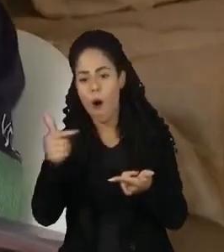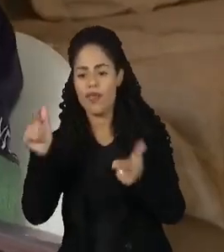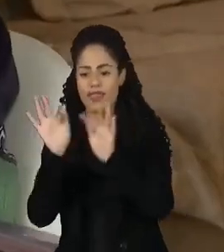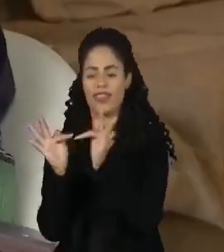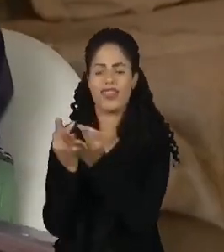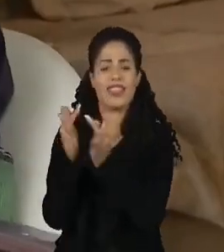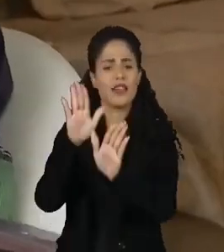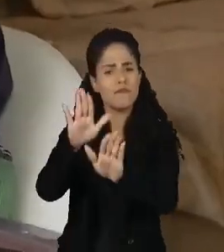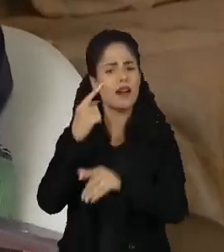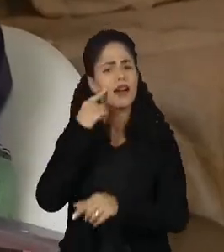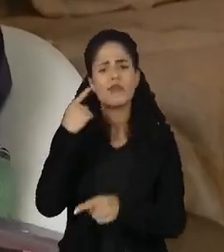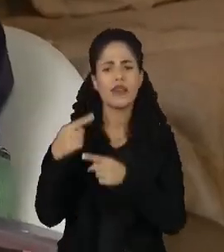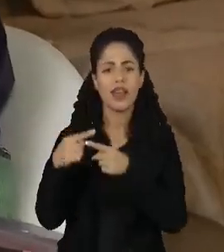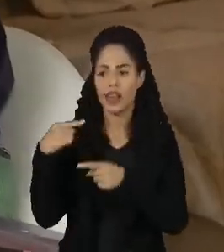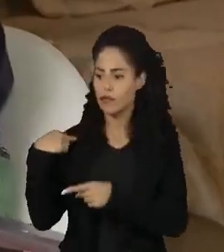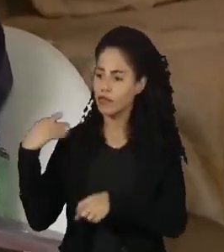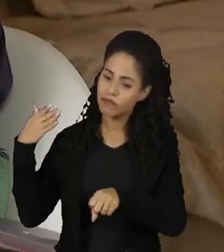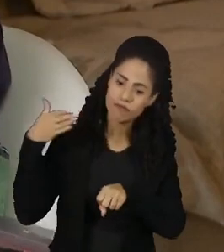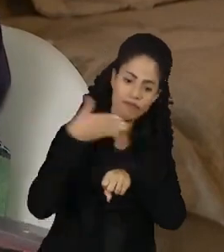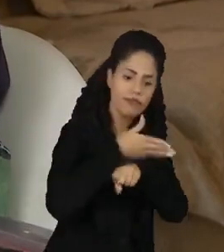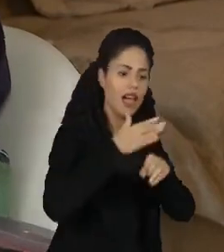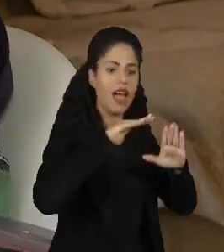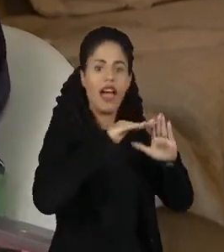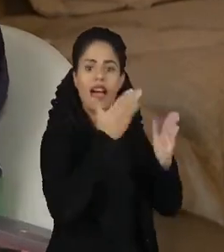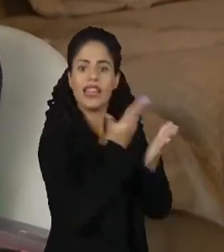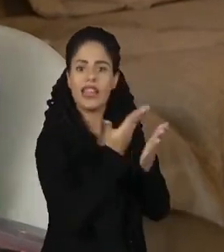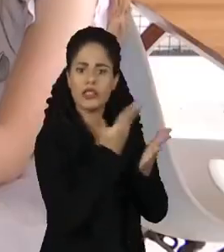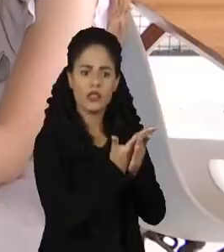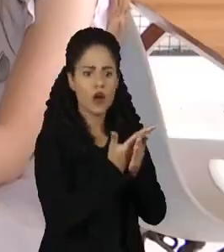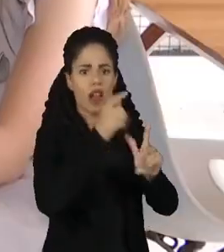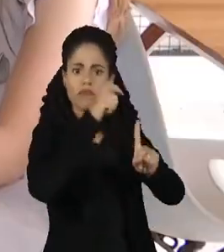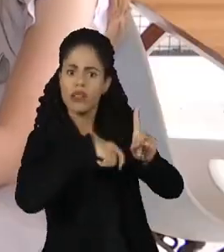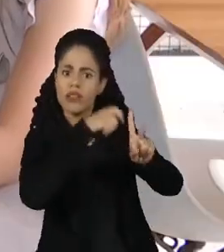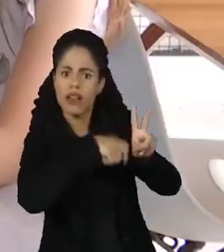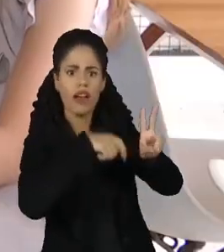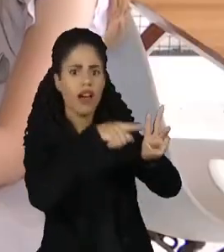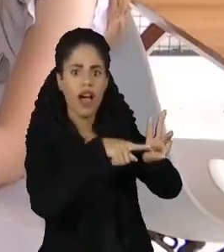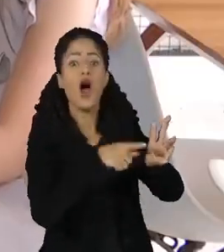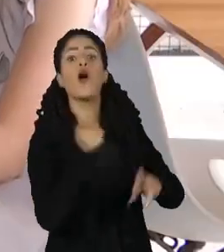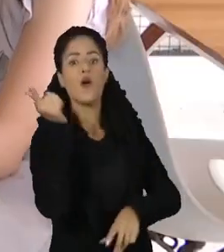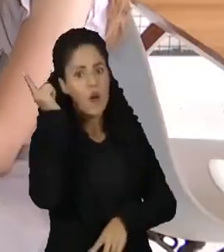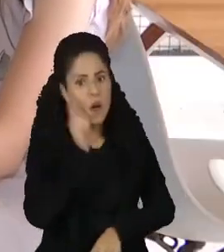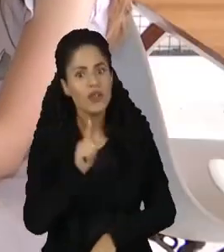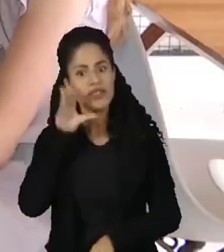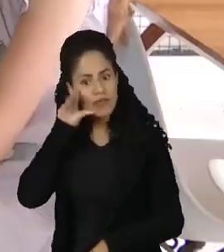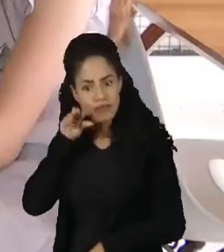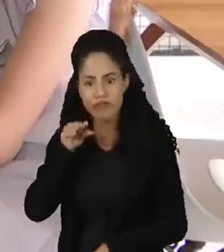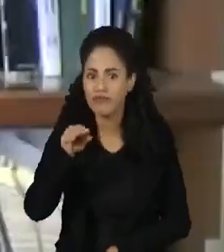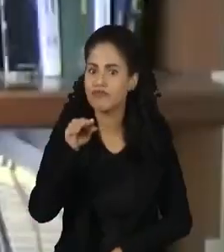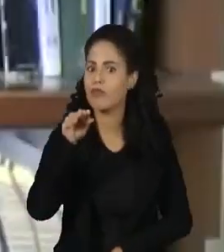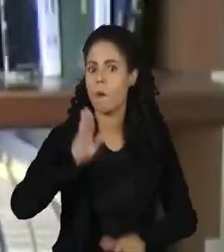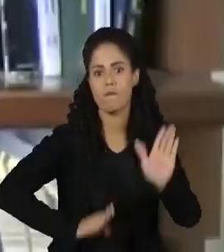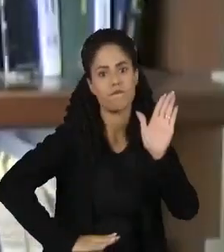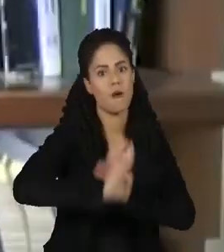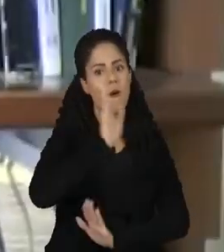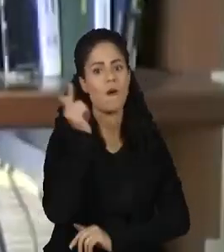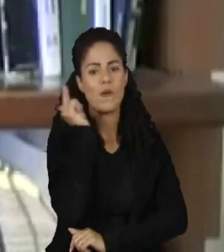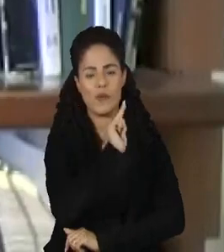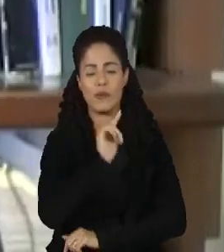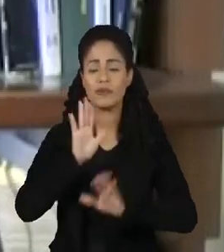Porque assim que ele foi para a escolinha, em poucos meses de escola, a fala também deu aquela deslanchada.